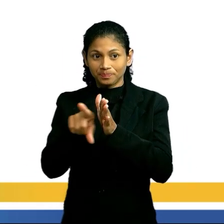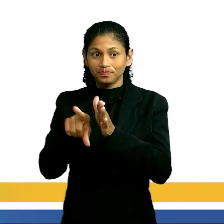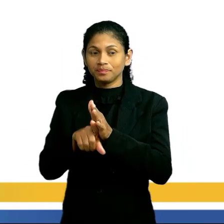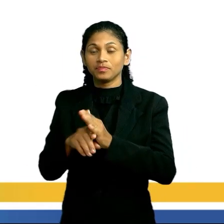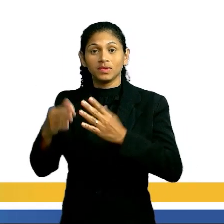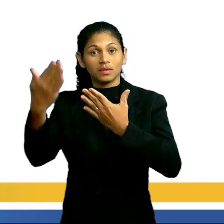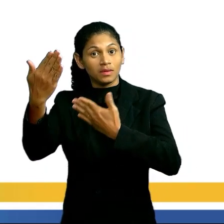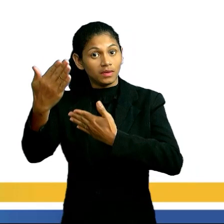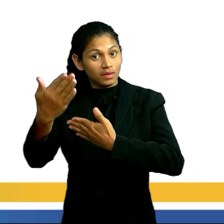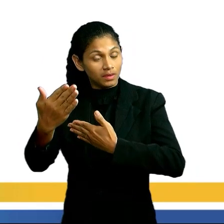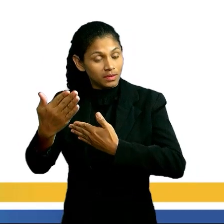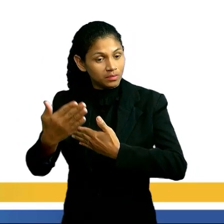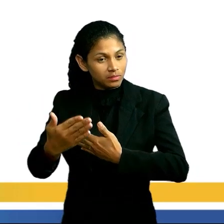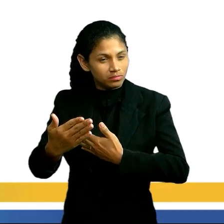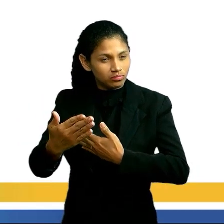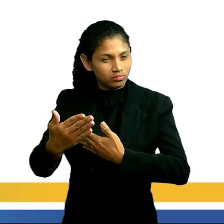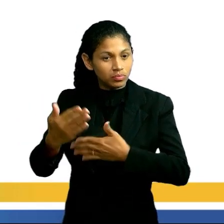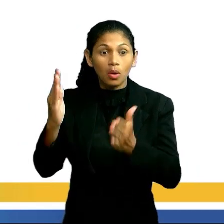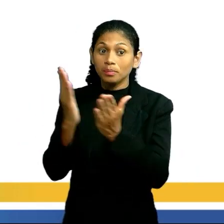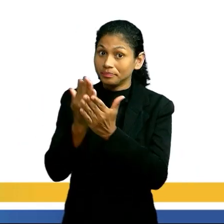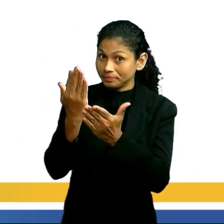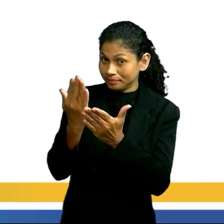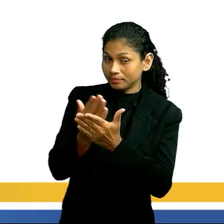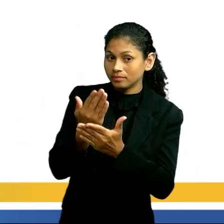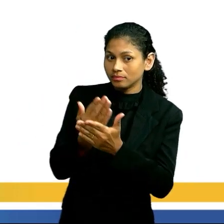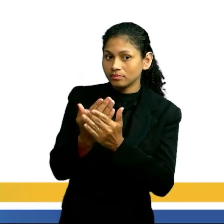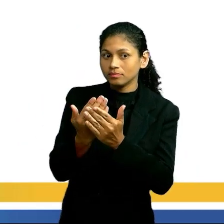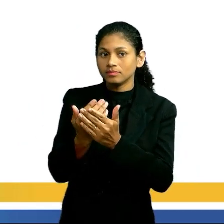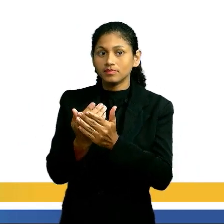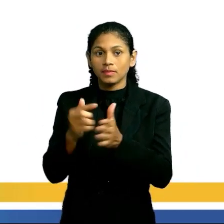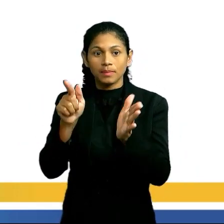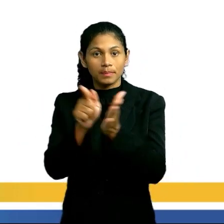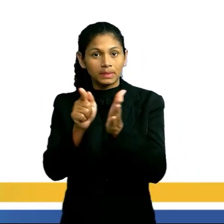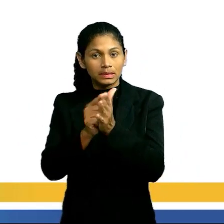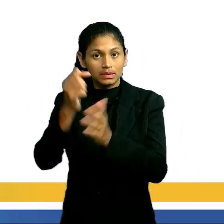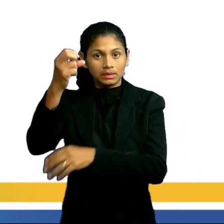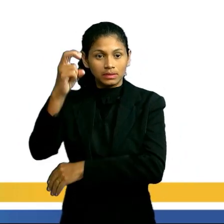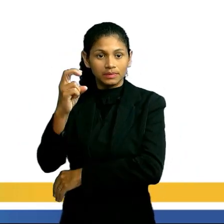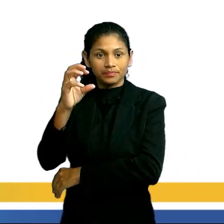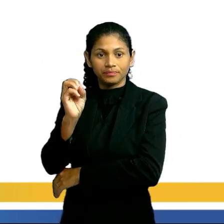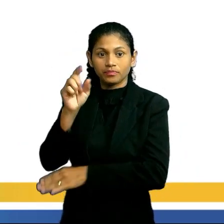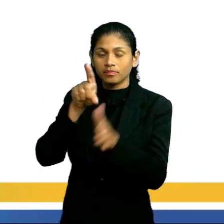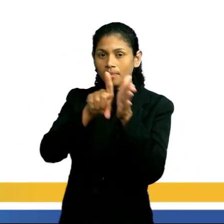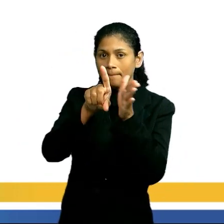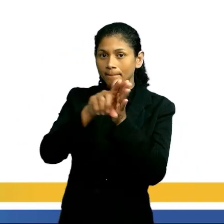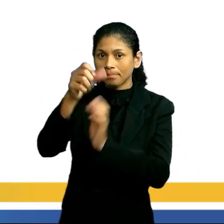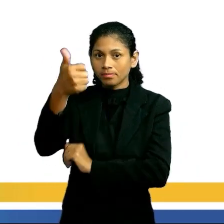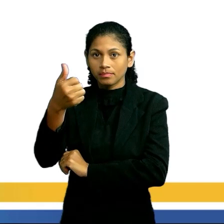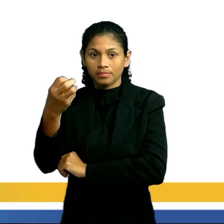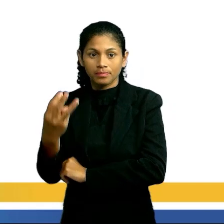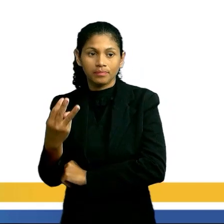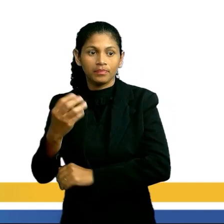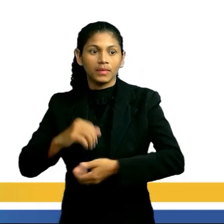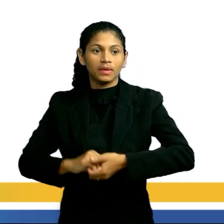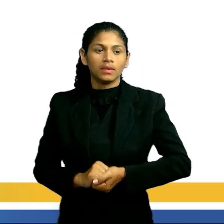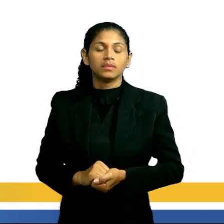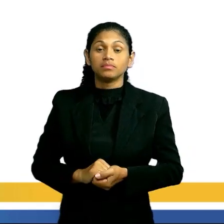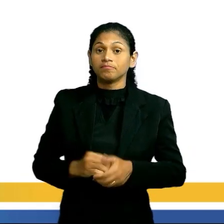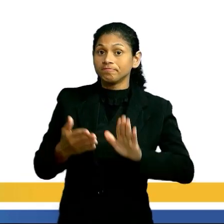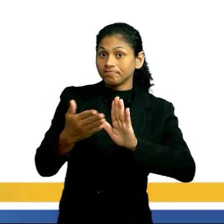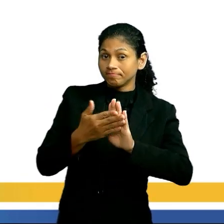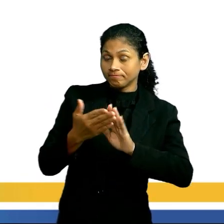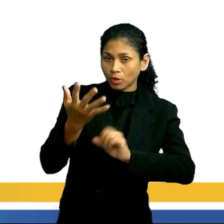Lá no livrinho de vocês, da segunda série, a prova Enem, página 50, questão 13. Diz o seguinte: em